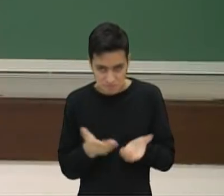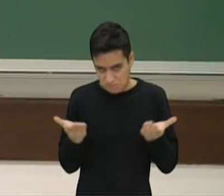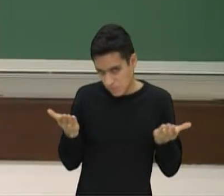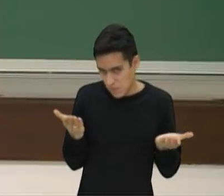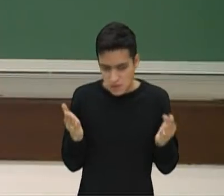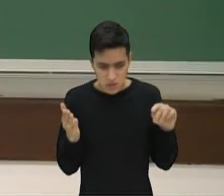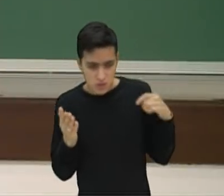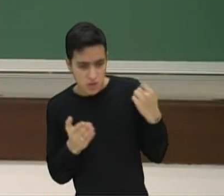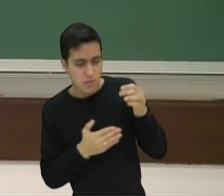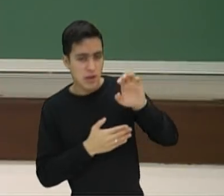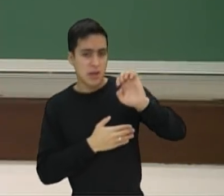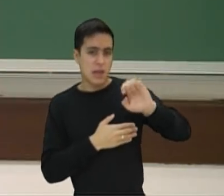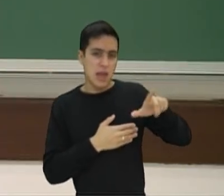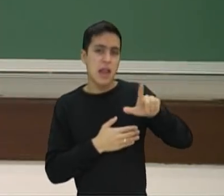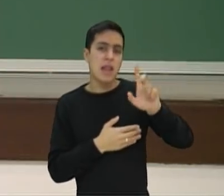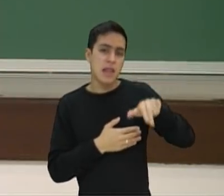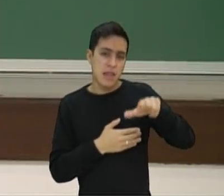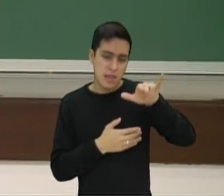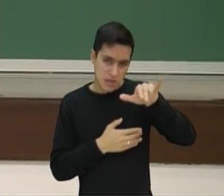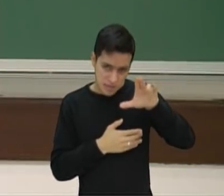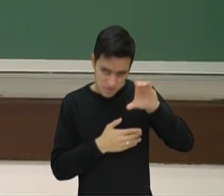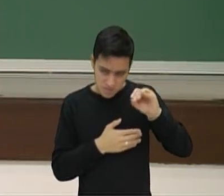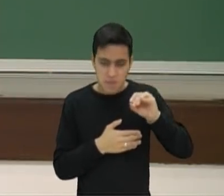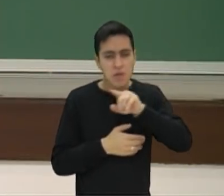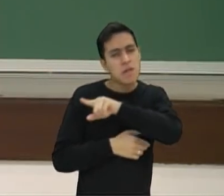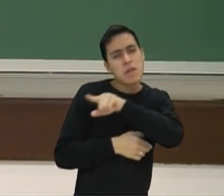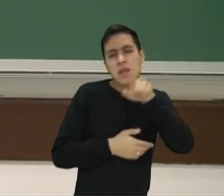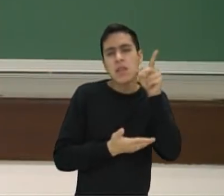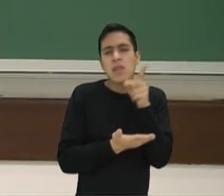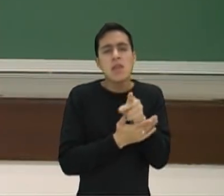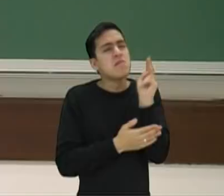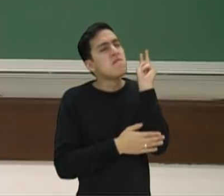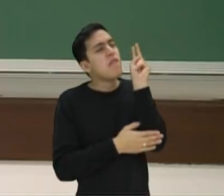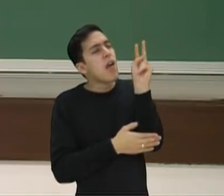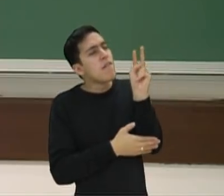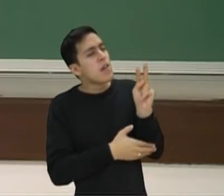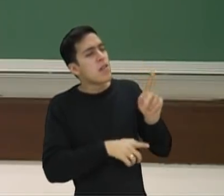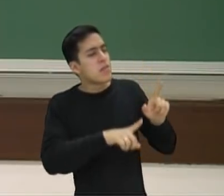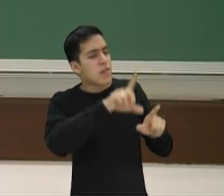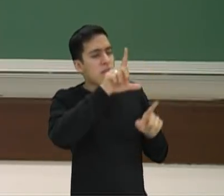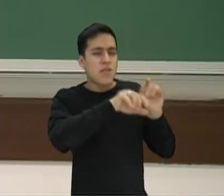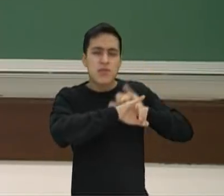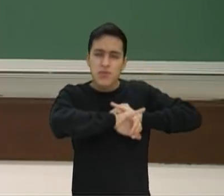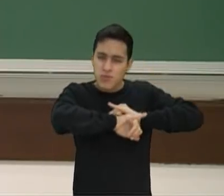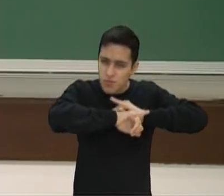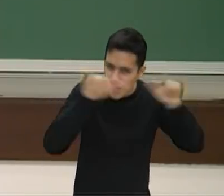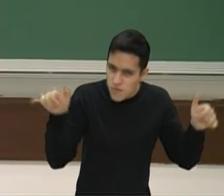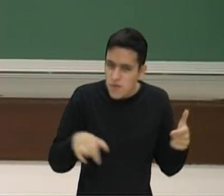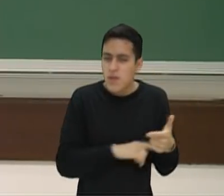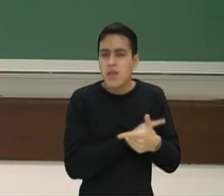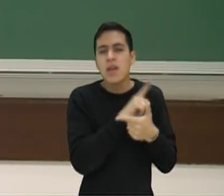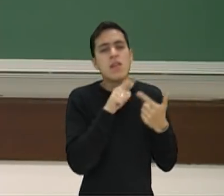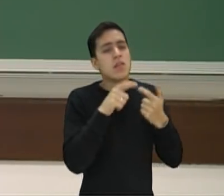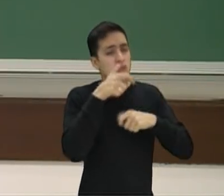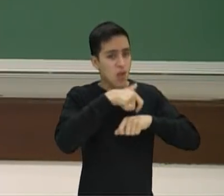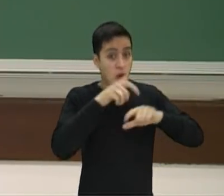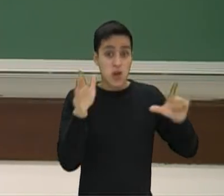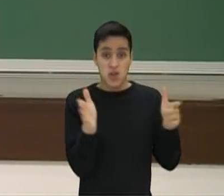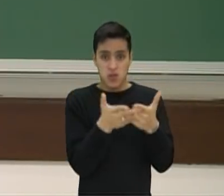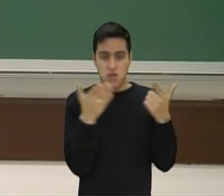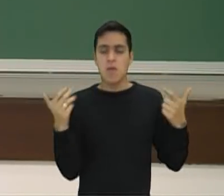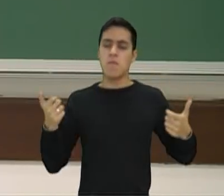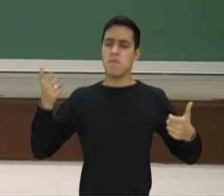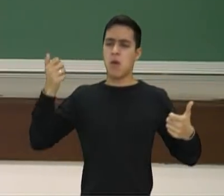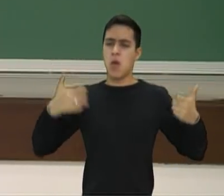de El Ninho, vocês sempre escutam isso lá na previsão do tempo, lá na hora do jornal, a gente